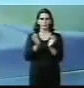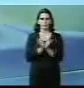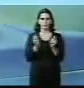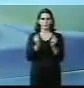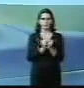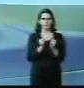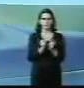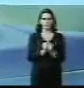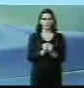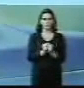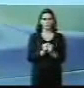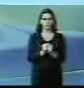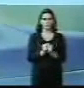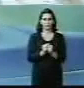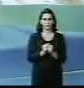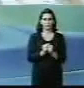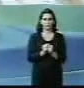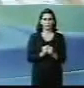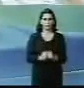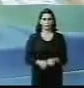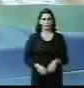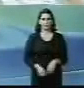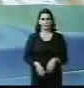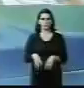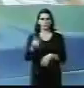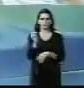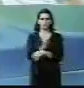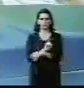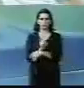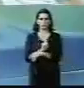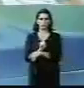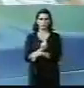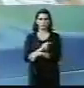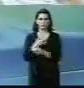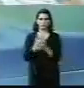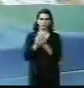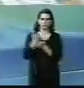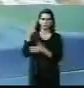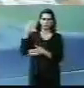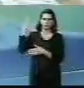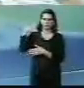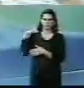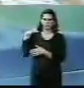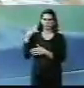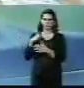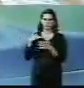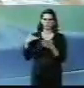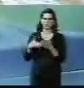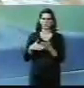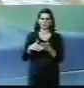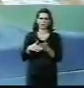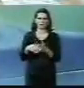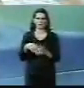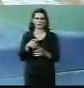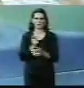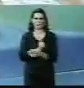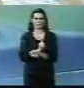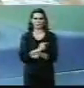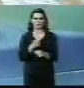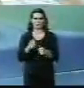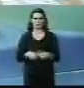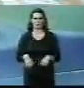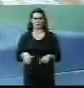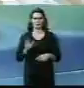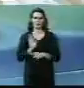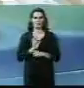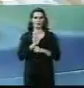com aquelas ferramentas, aquela história de gerenciamento que a gente falou nas últimas aulas, né? Isso mesmo. Então todo o gerenciamento ele pode auxiliar